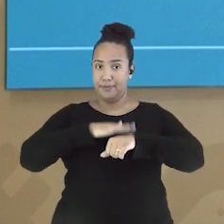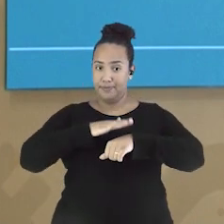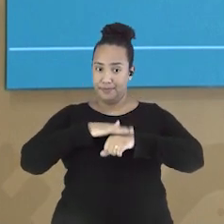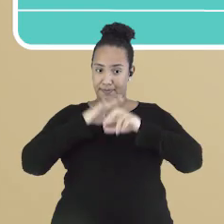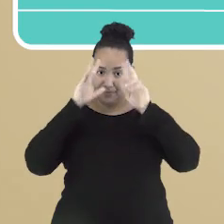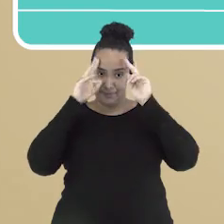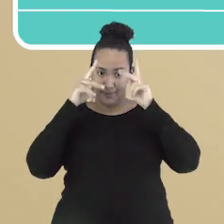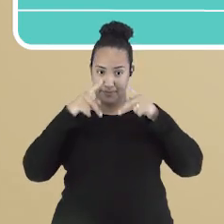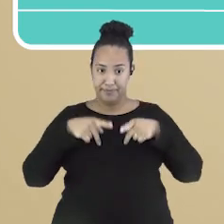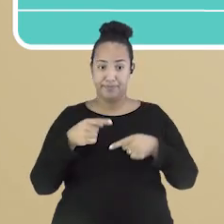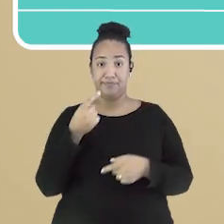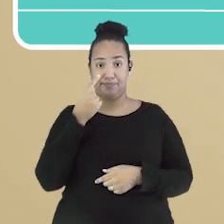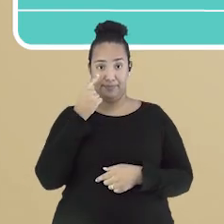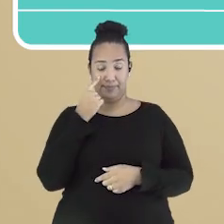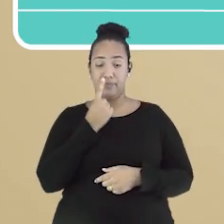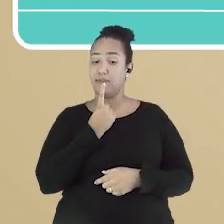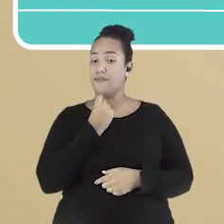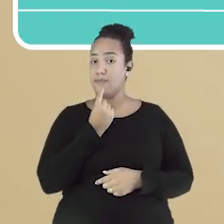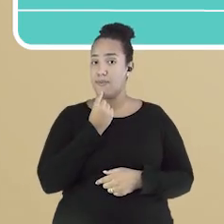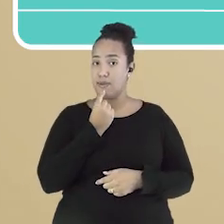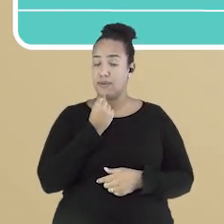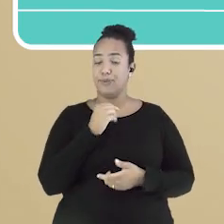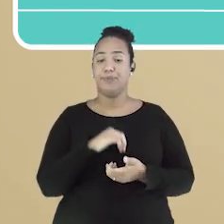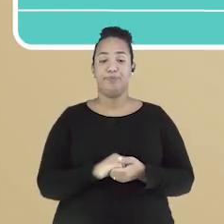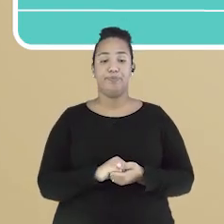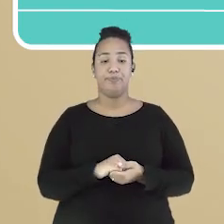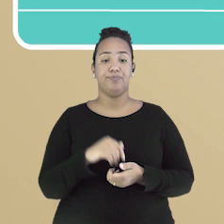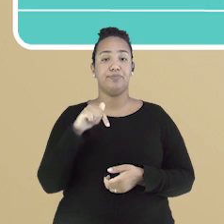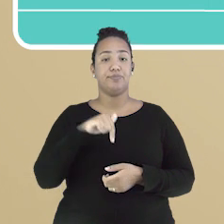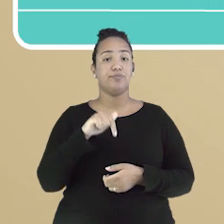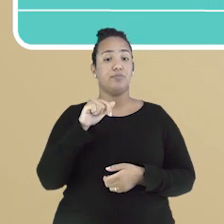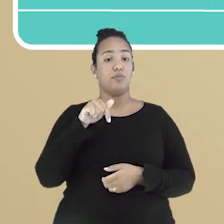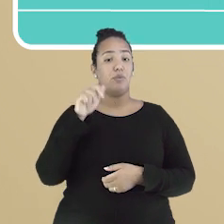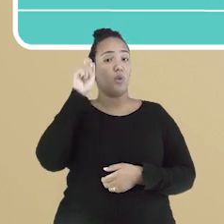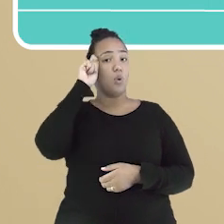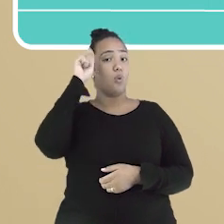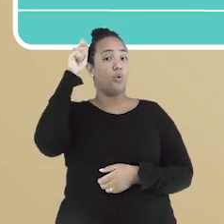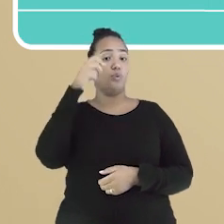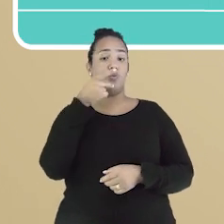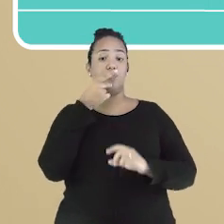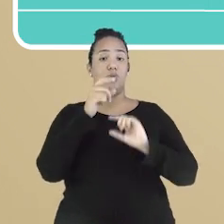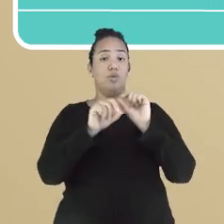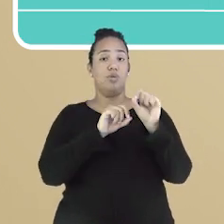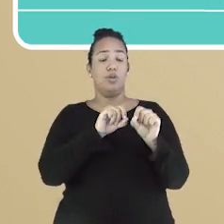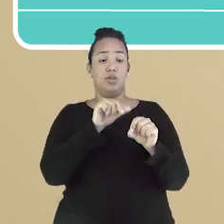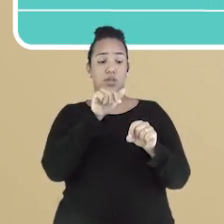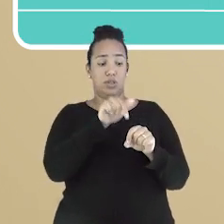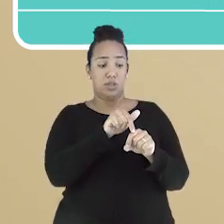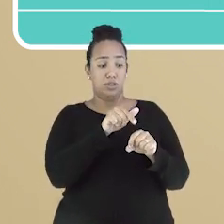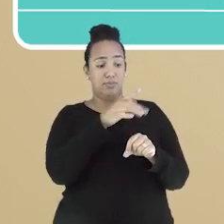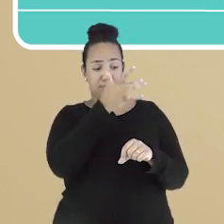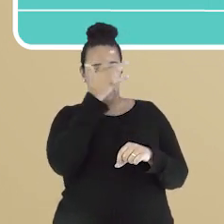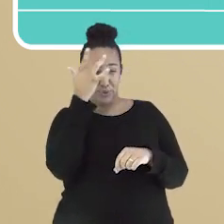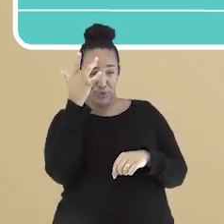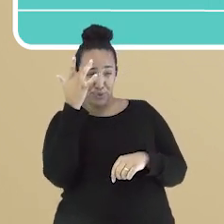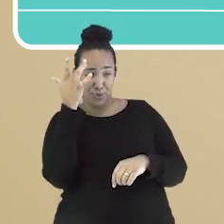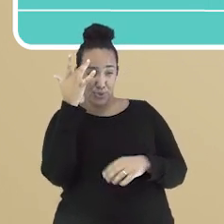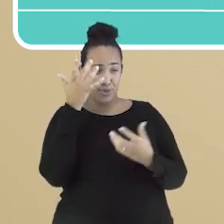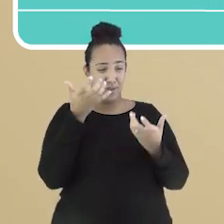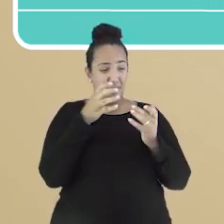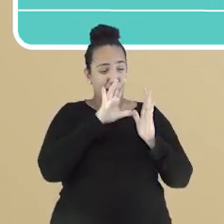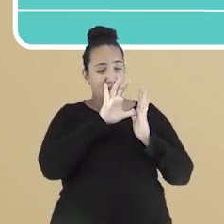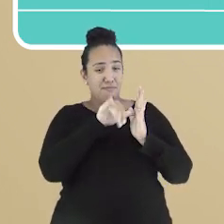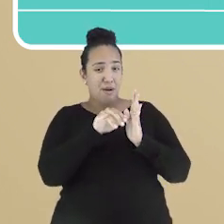opinião. Observem nesse parágrafo que o autor desenvolve a argumentação associando o grande número de pessoas